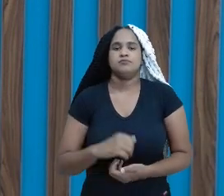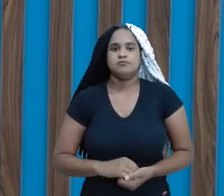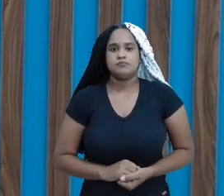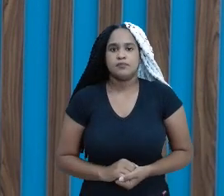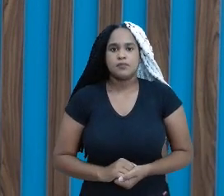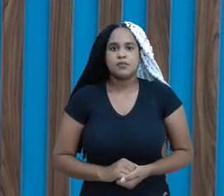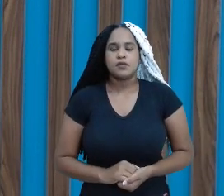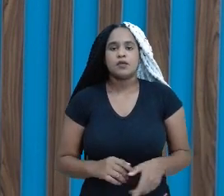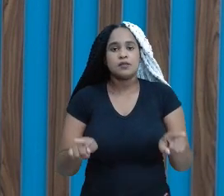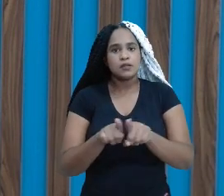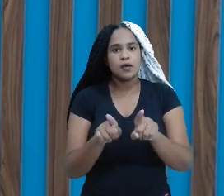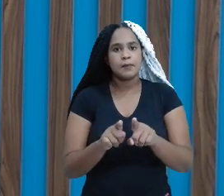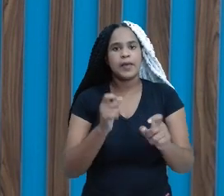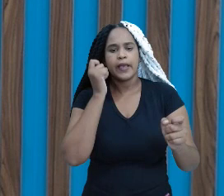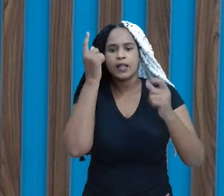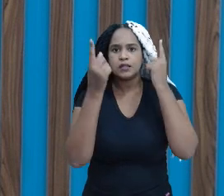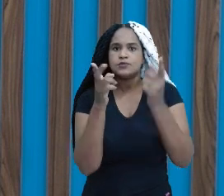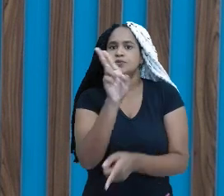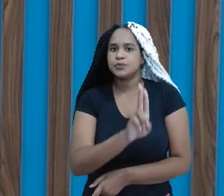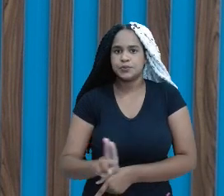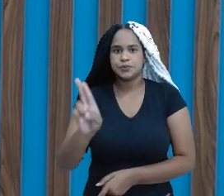né, permeado pela criatividade.